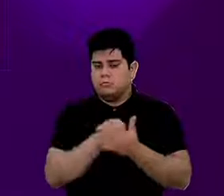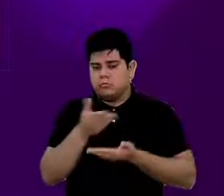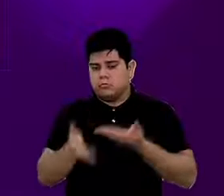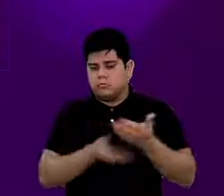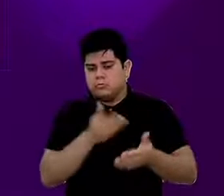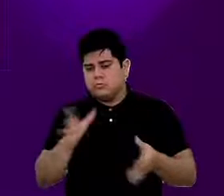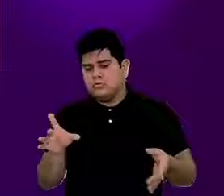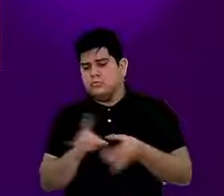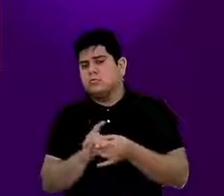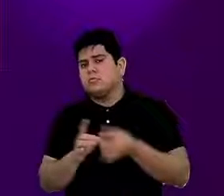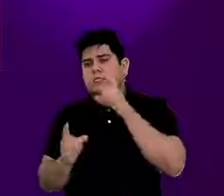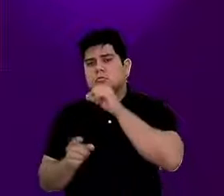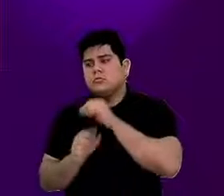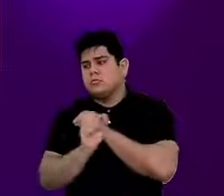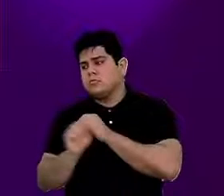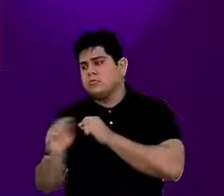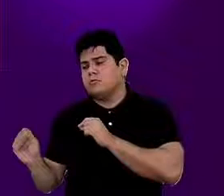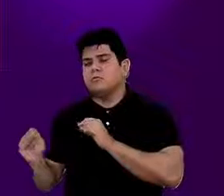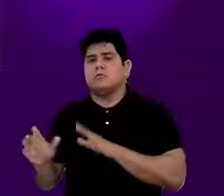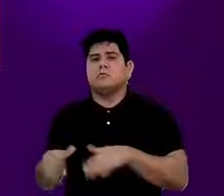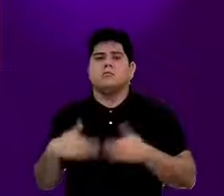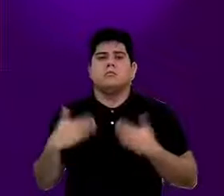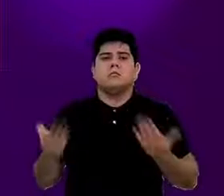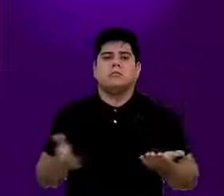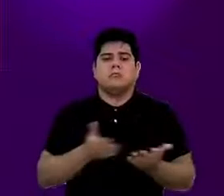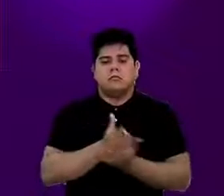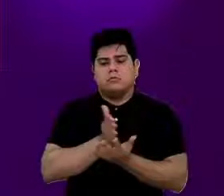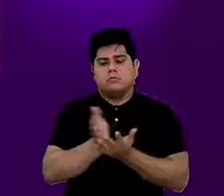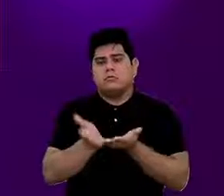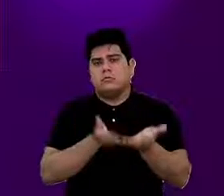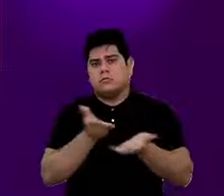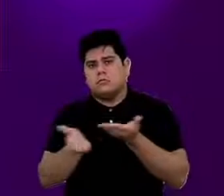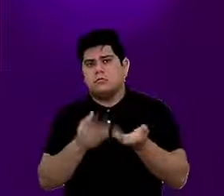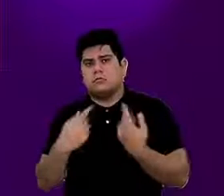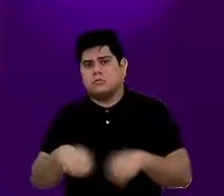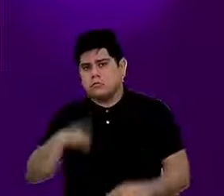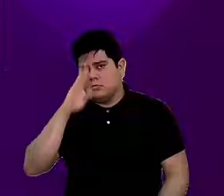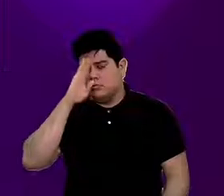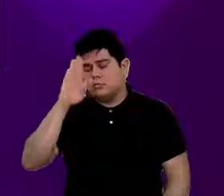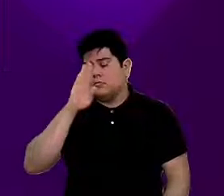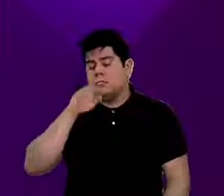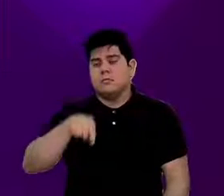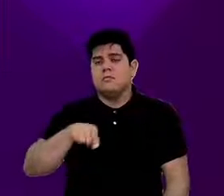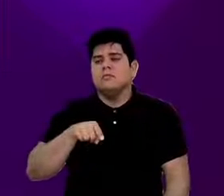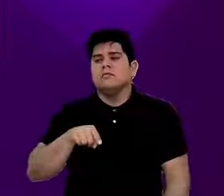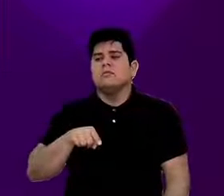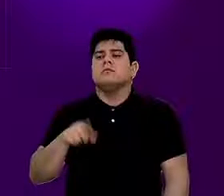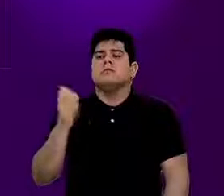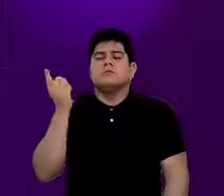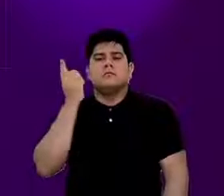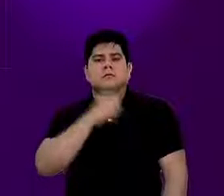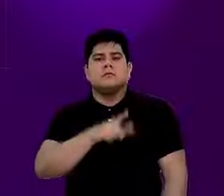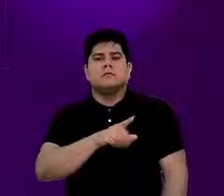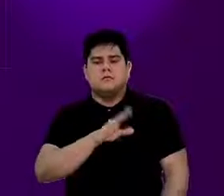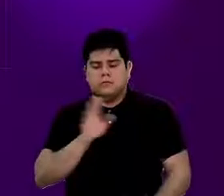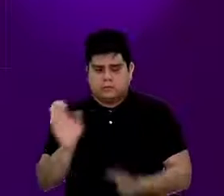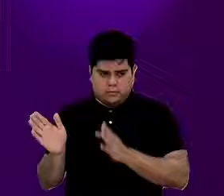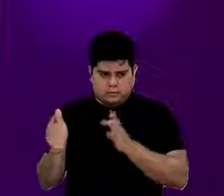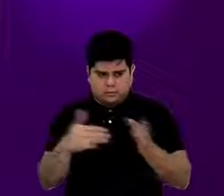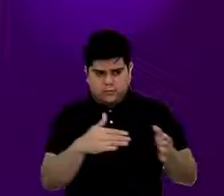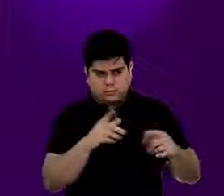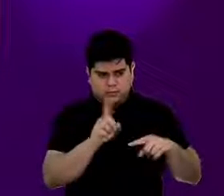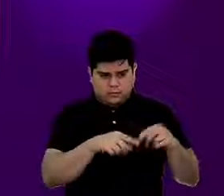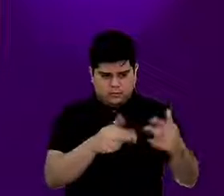quem são os pacientes e quais são as linhas de cuidado que devem ser prioritárias para que a gente consiga direcionar recursos